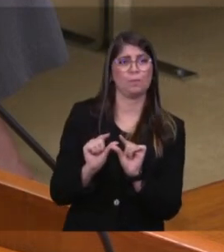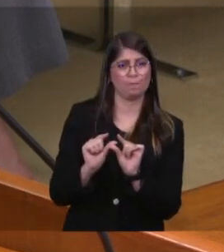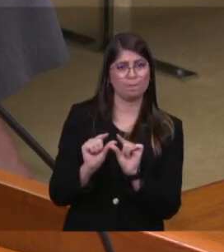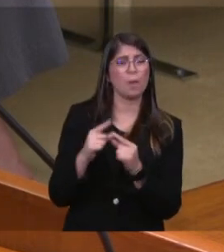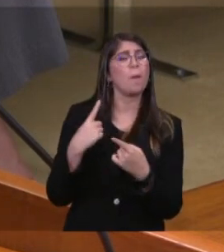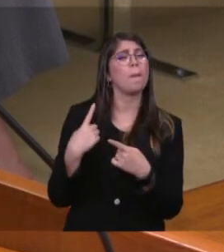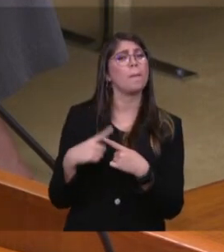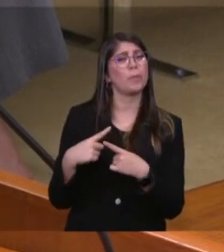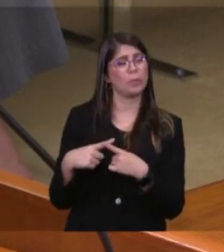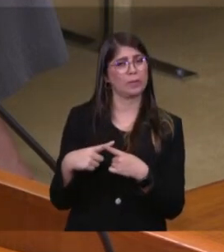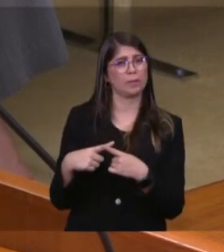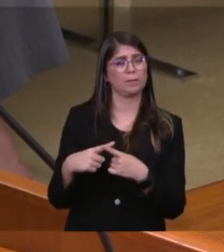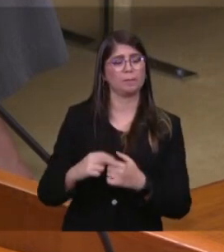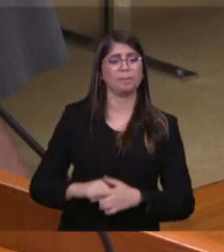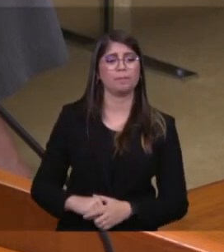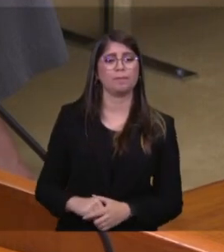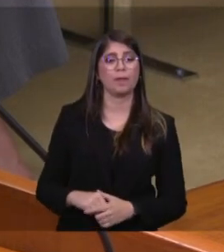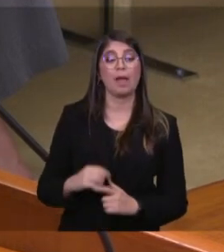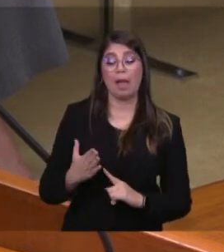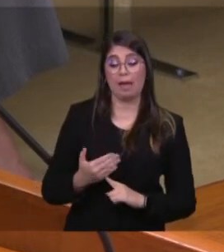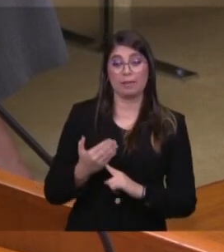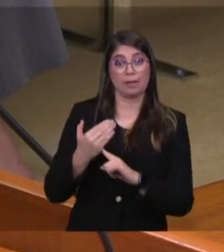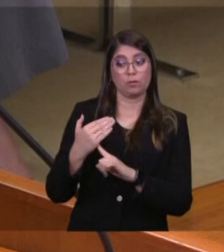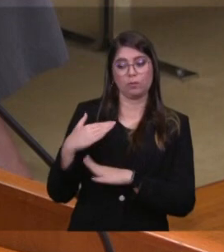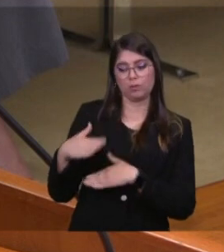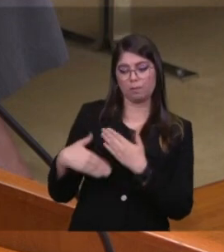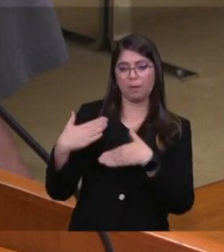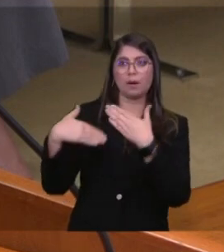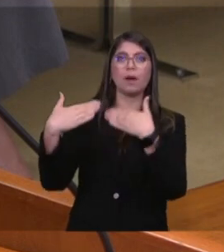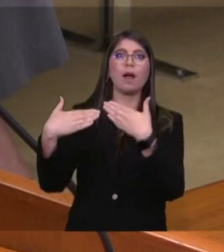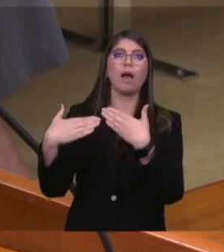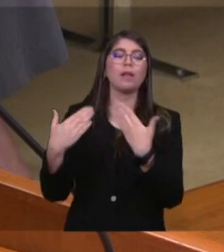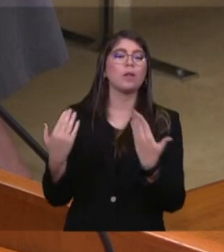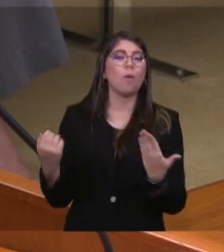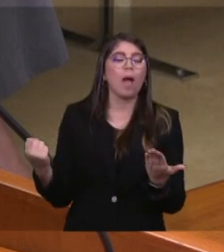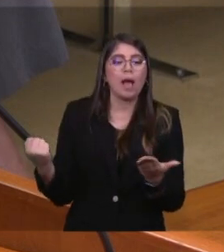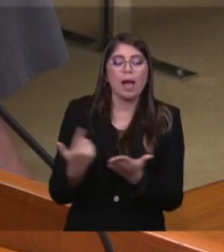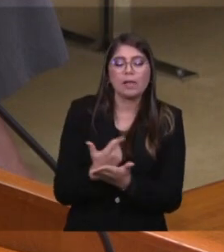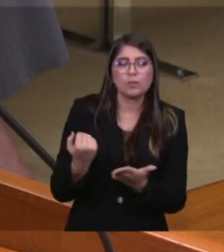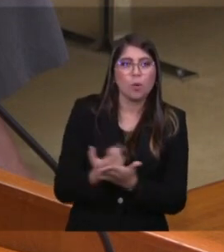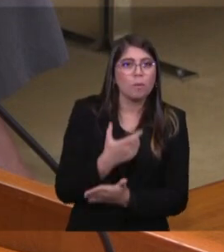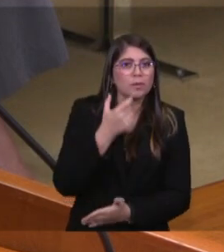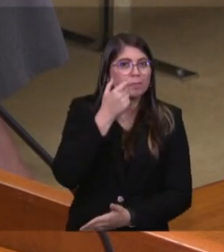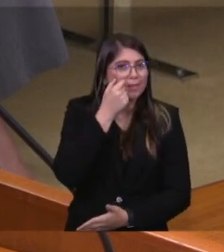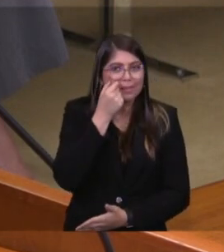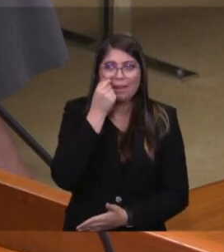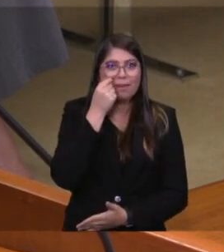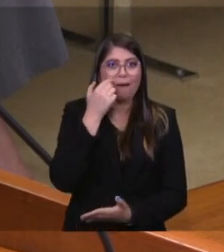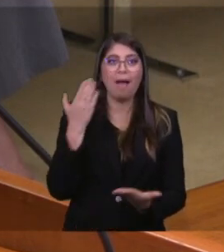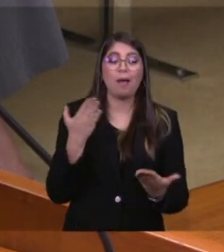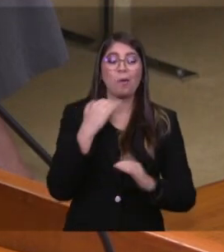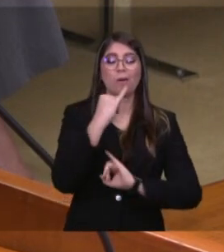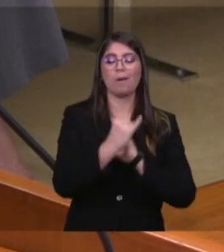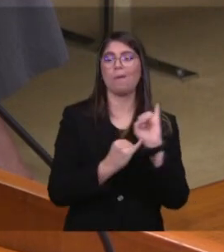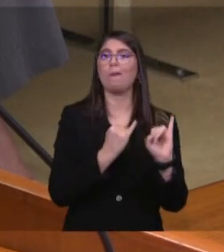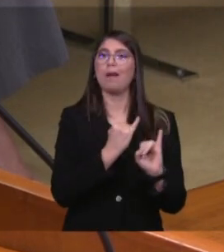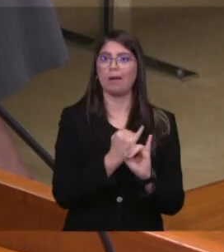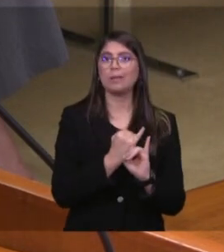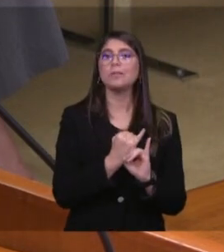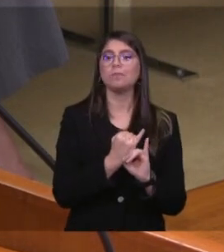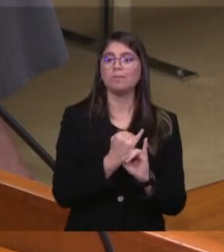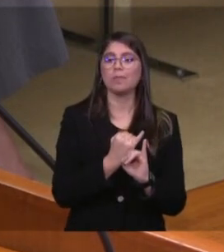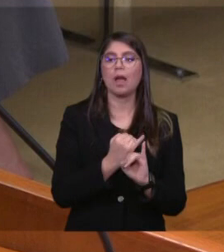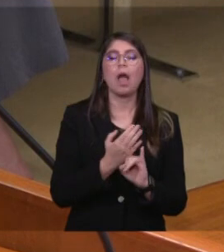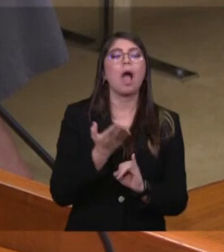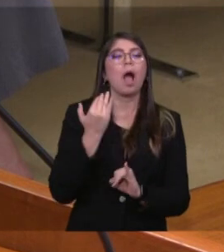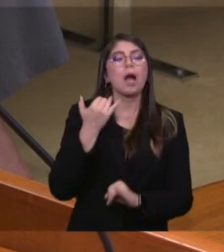porque a gente teve um avanço tecnológico. As compras deixaram de ser presenciais e foram para a internet.